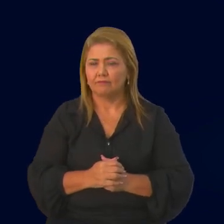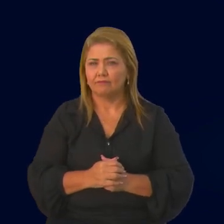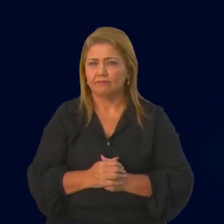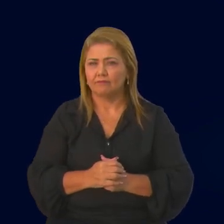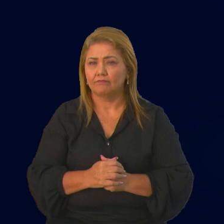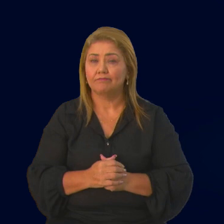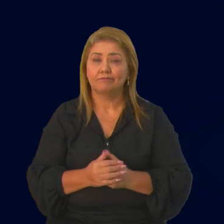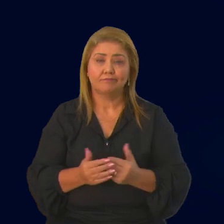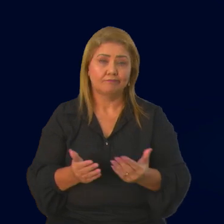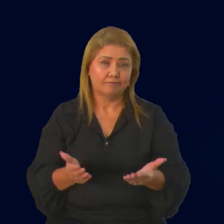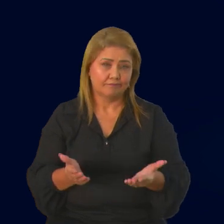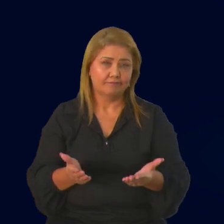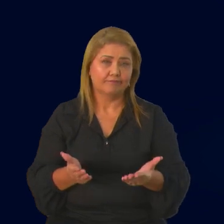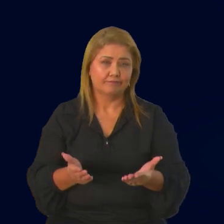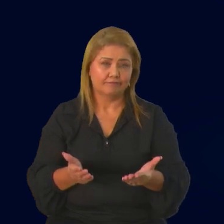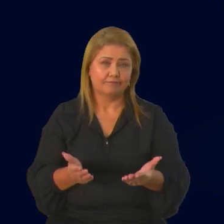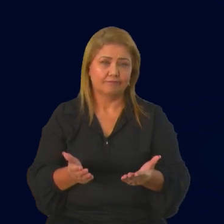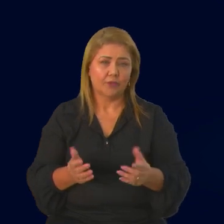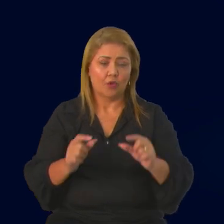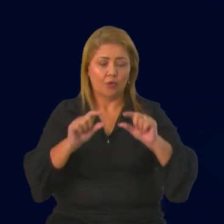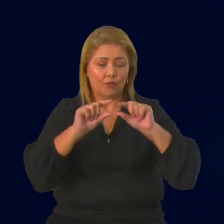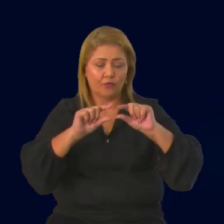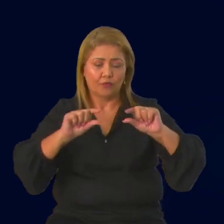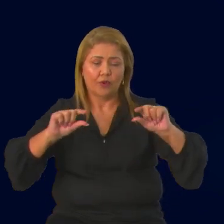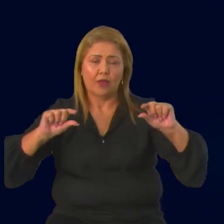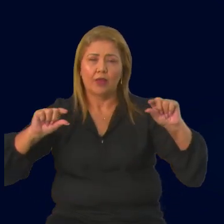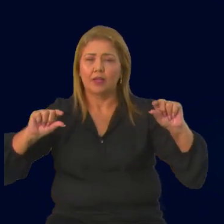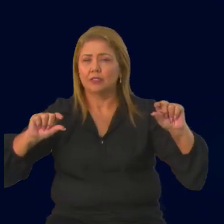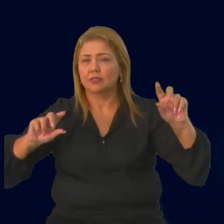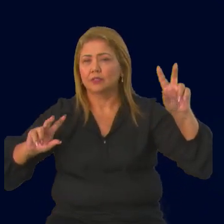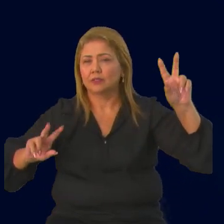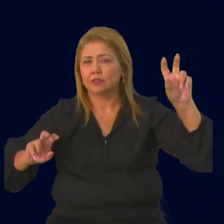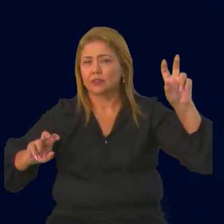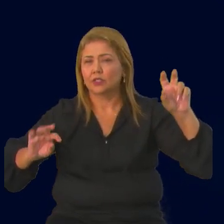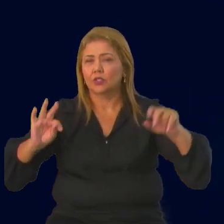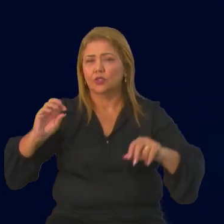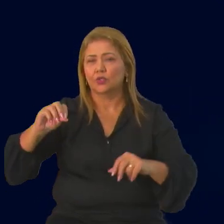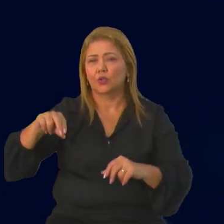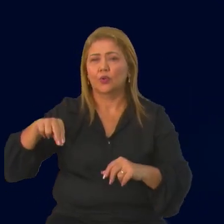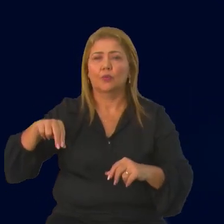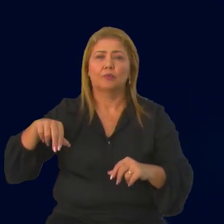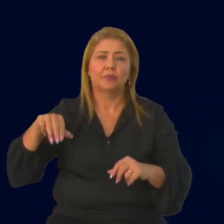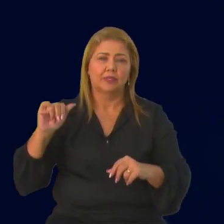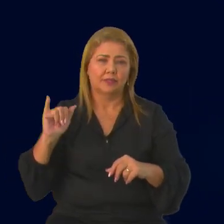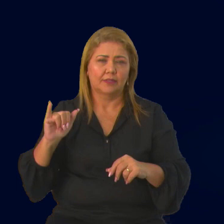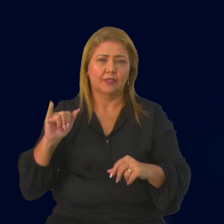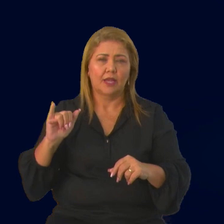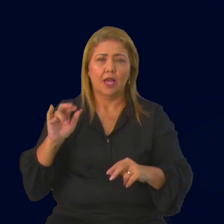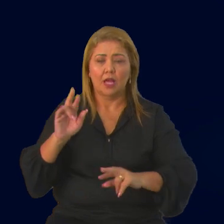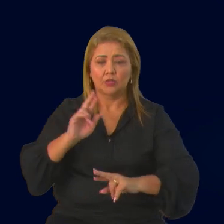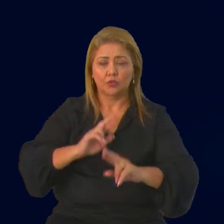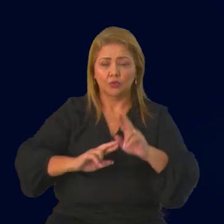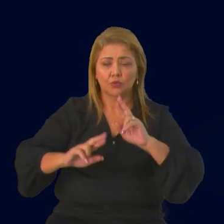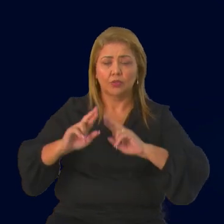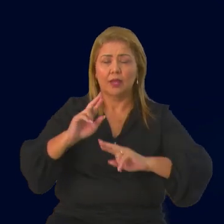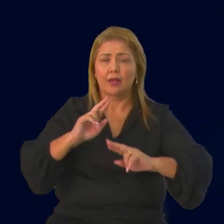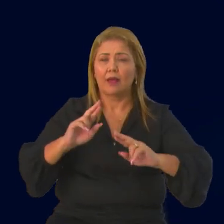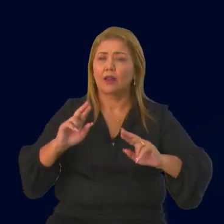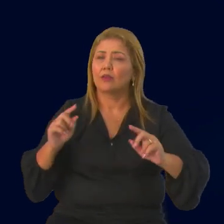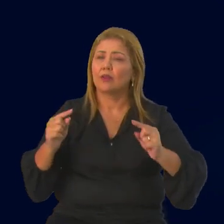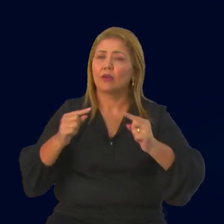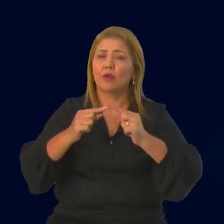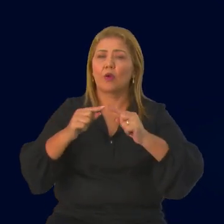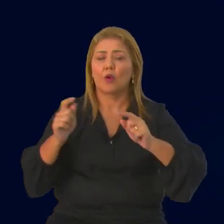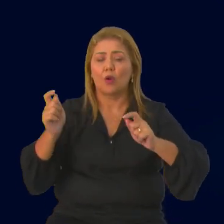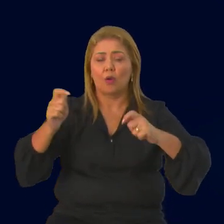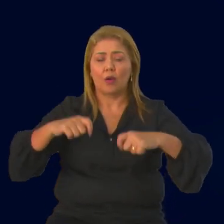Então, voltando àquela frase do Tony Robbins, os nossos resultados são proporcionais à capacidade de nos comunicarmos com os